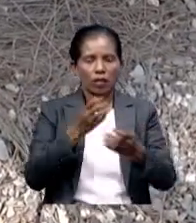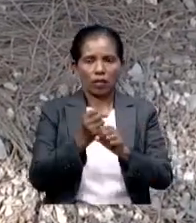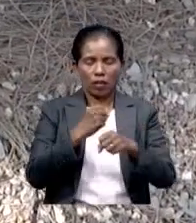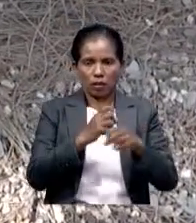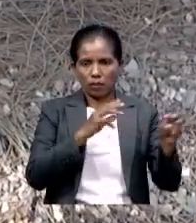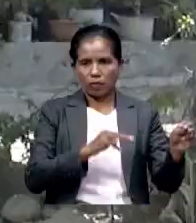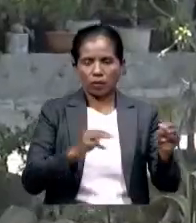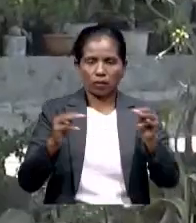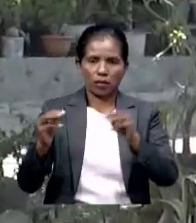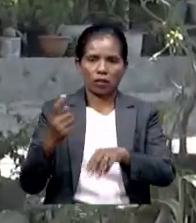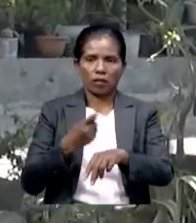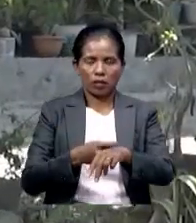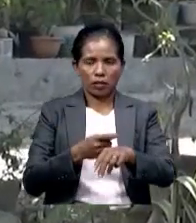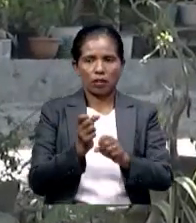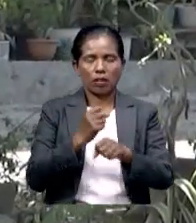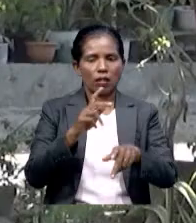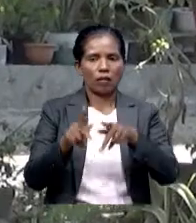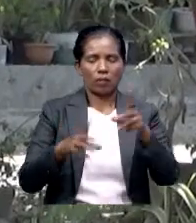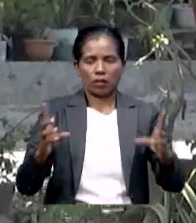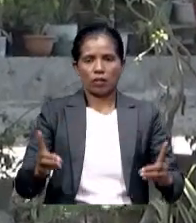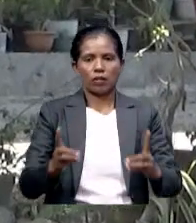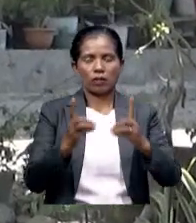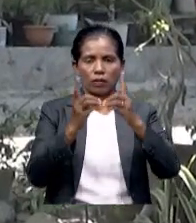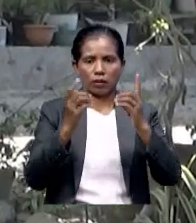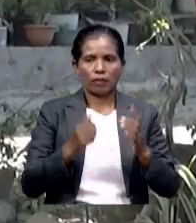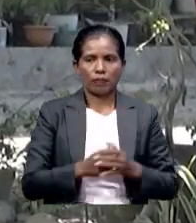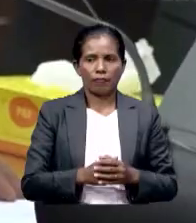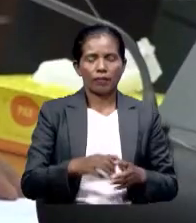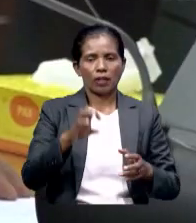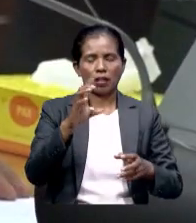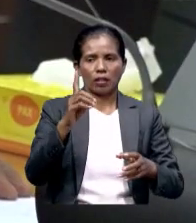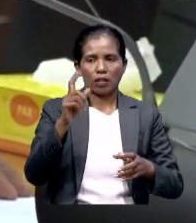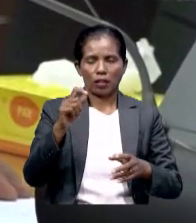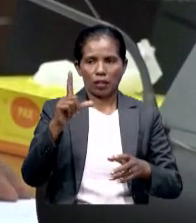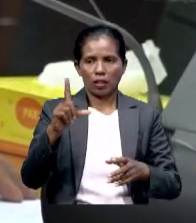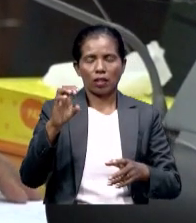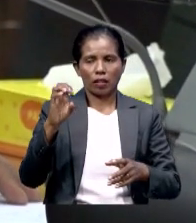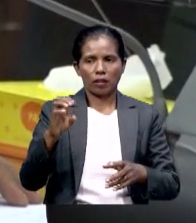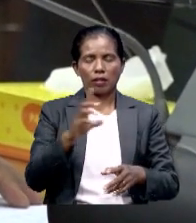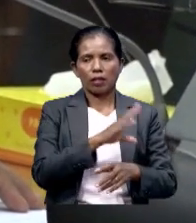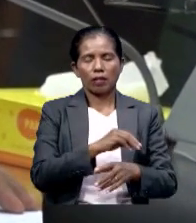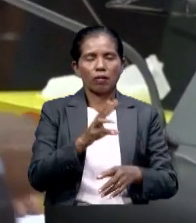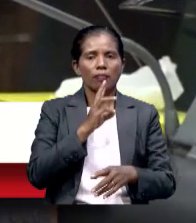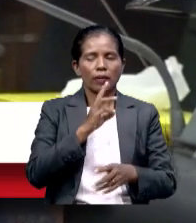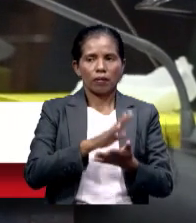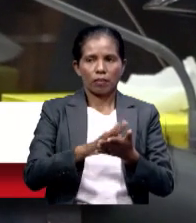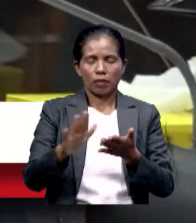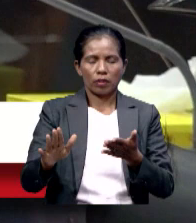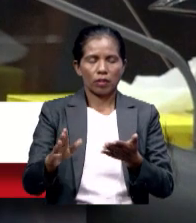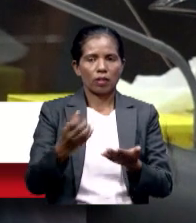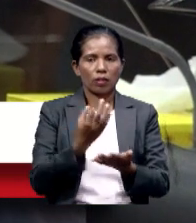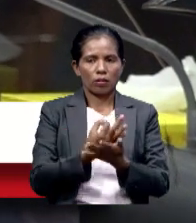ruma ba situação nebe povo hasoro. EDTLP ho be mos ne salari